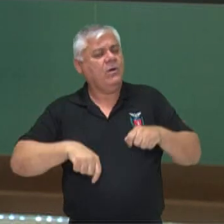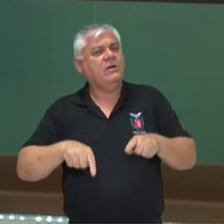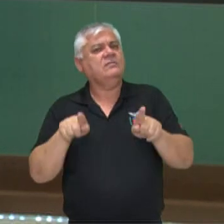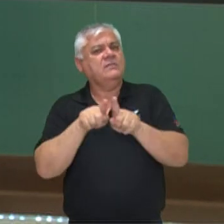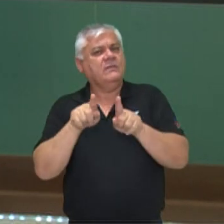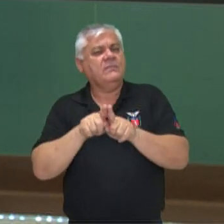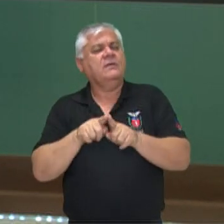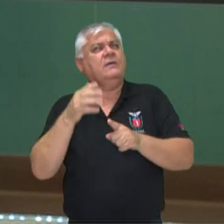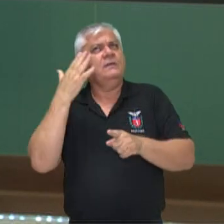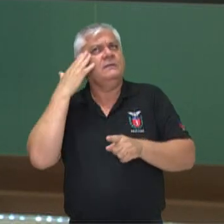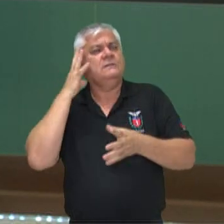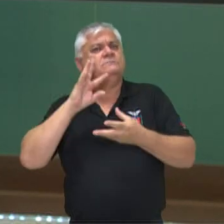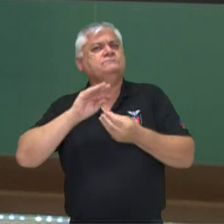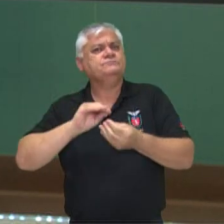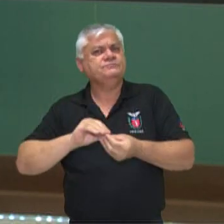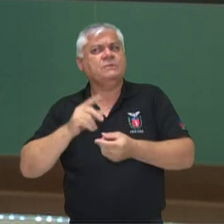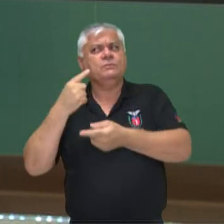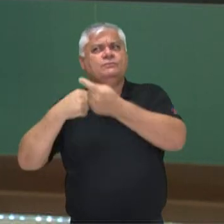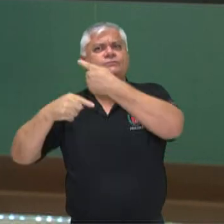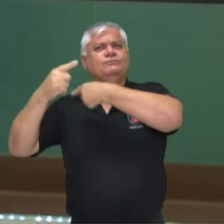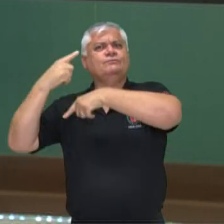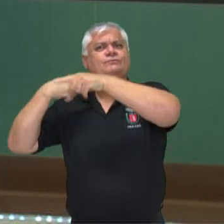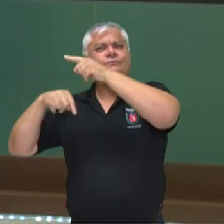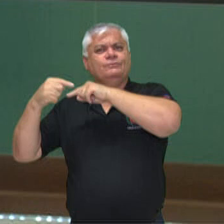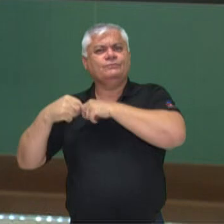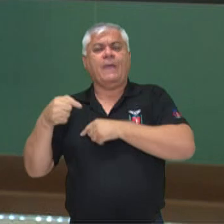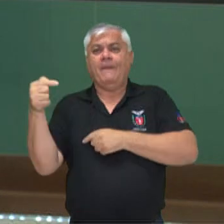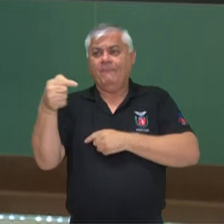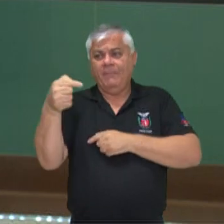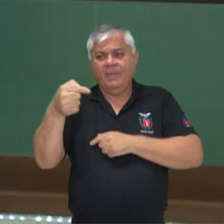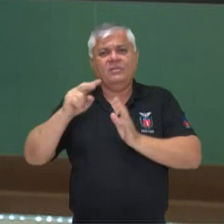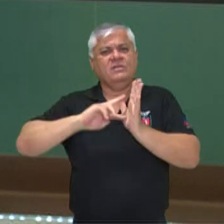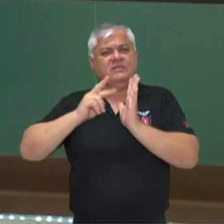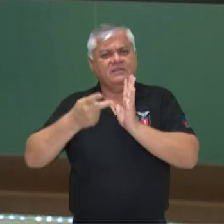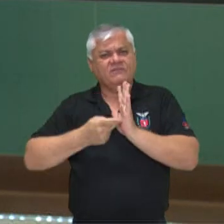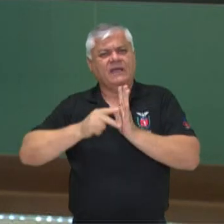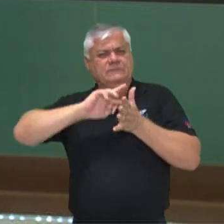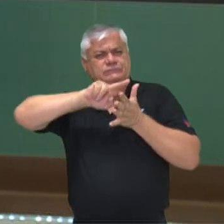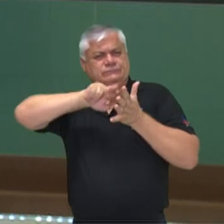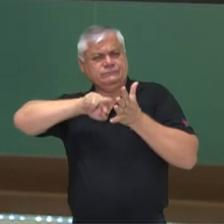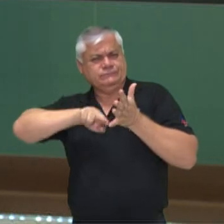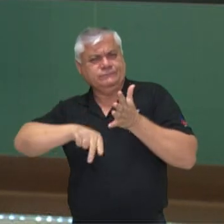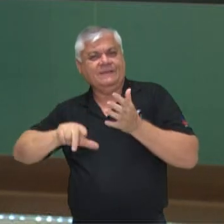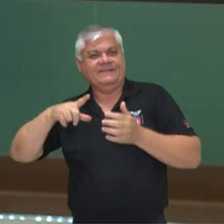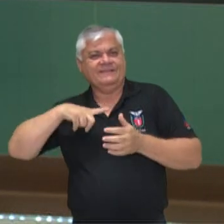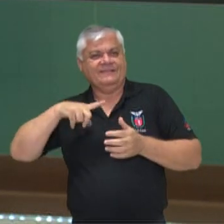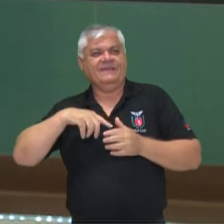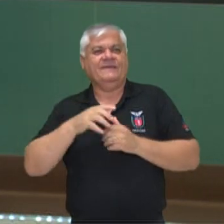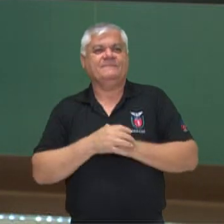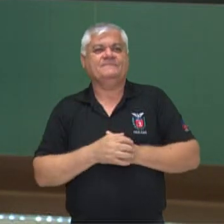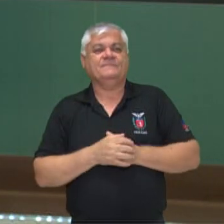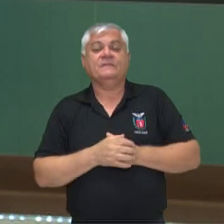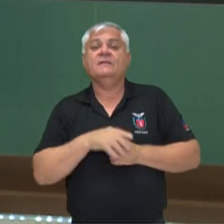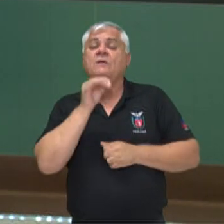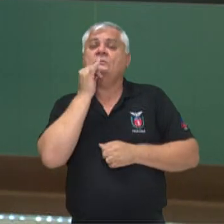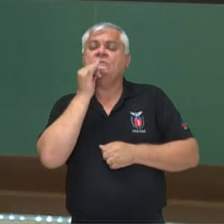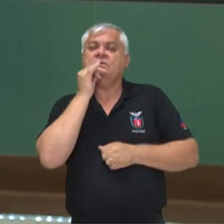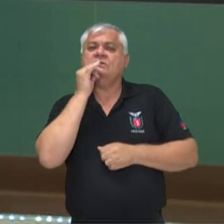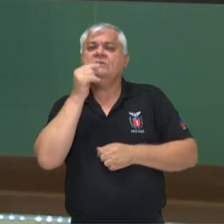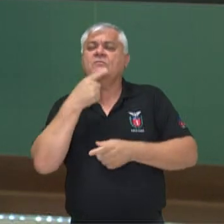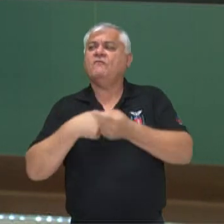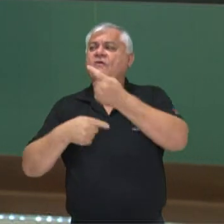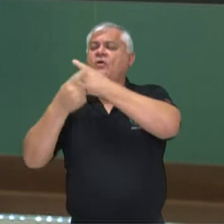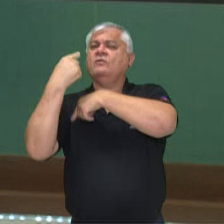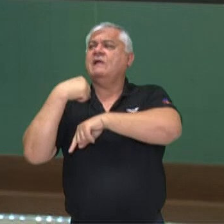ele assim. Vocês vão ver que em física o sinal de menos tem muitos significados, tá bom? Então, aqui o que que é? Aqui é uma volta